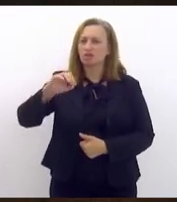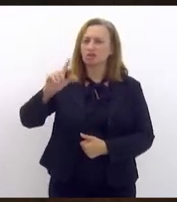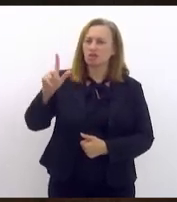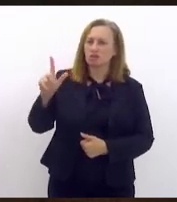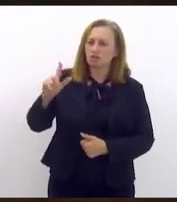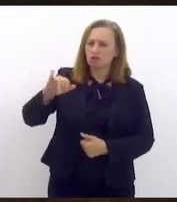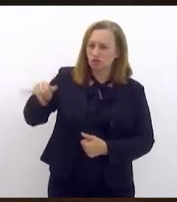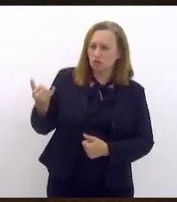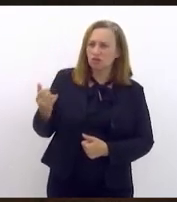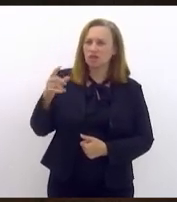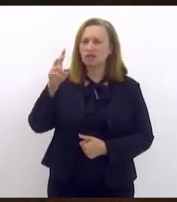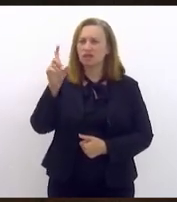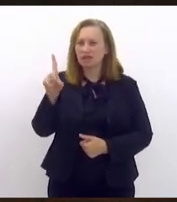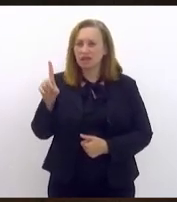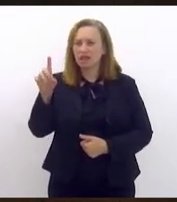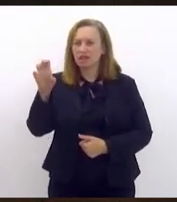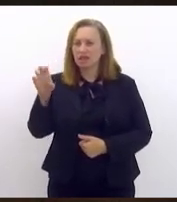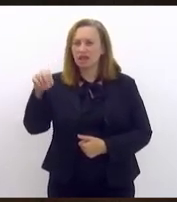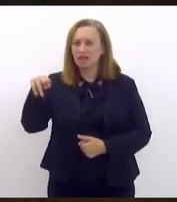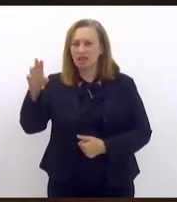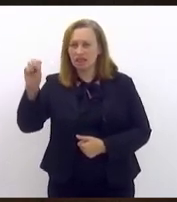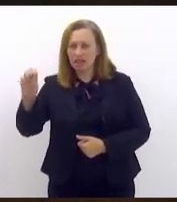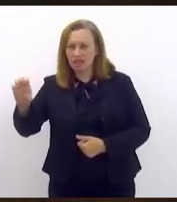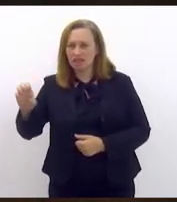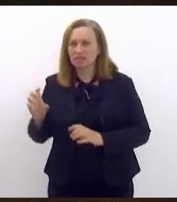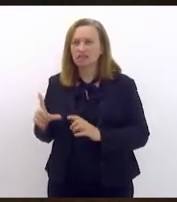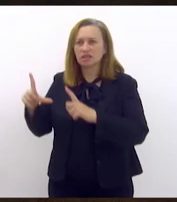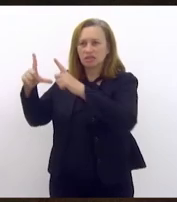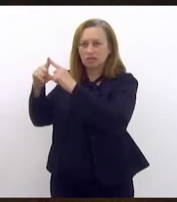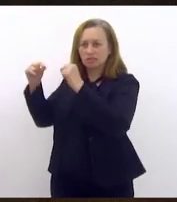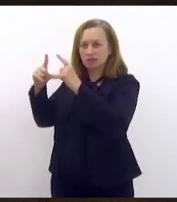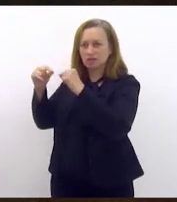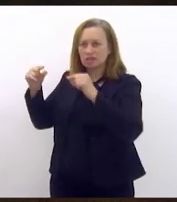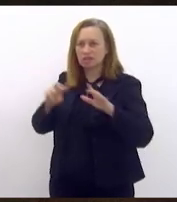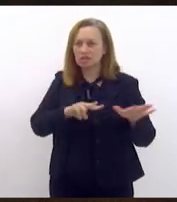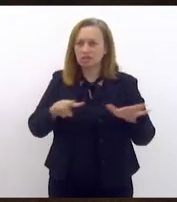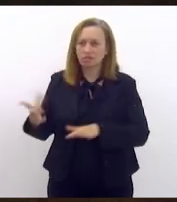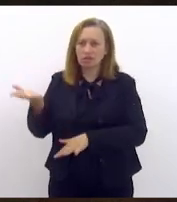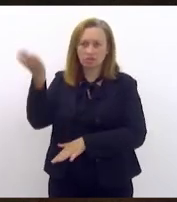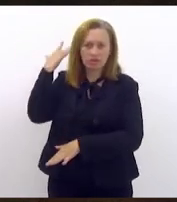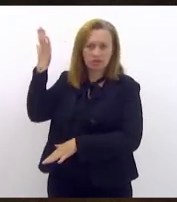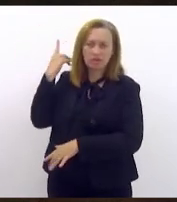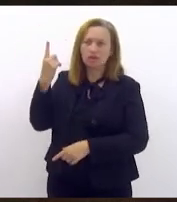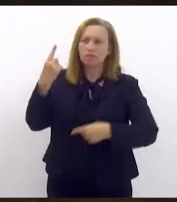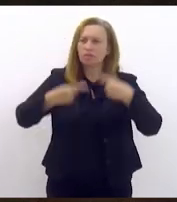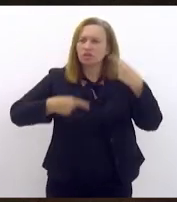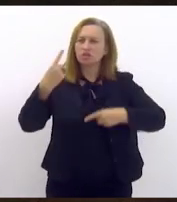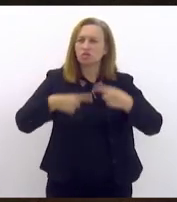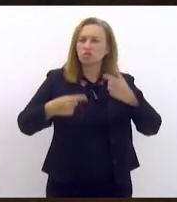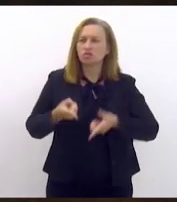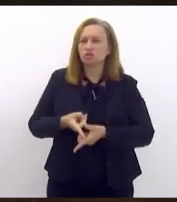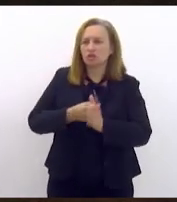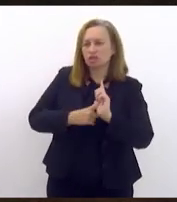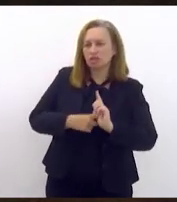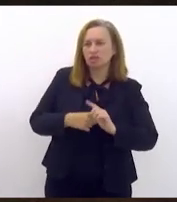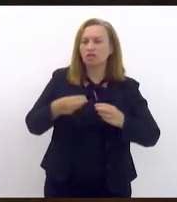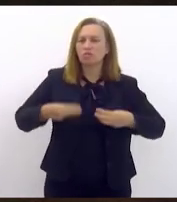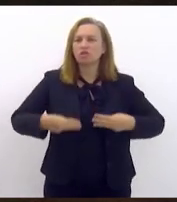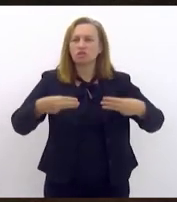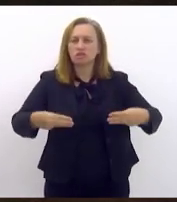visita em Brasília, onde a gente foi discutir a dívida do Estado do Rio, eu aproveitei para levar até o Ministério da Educação um